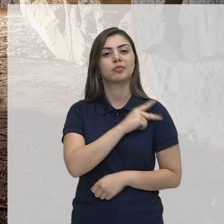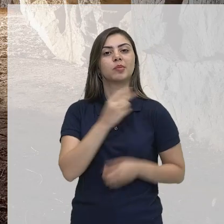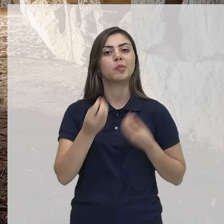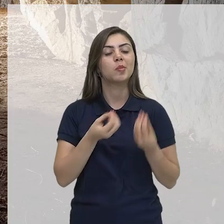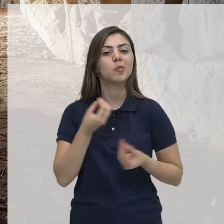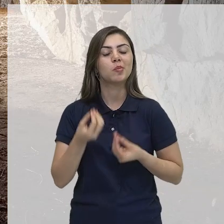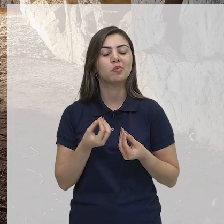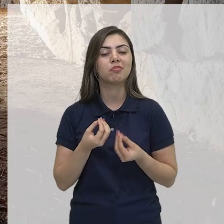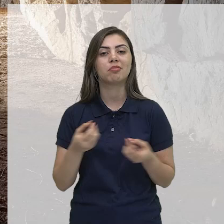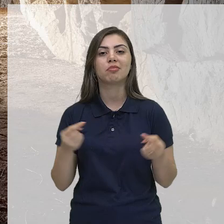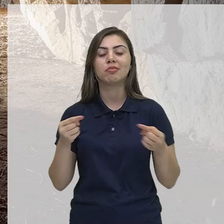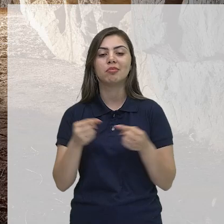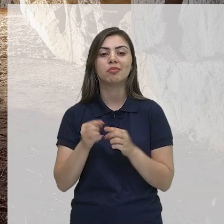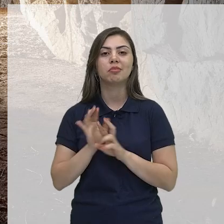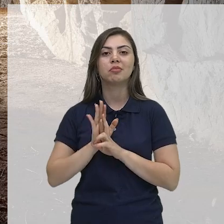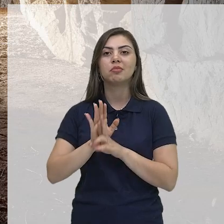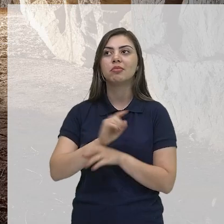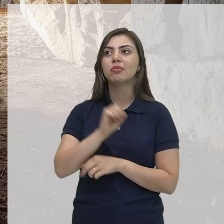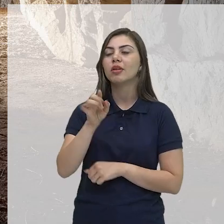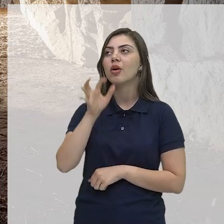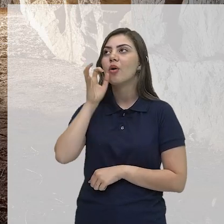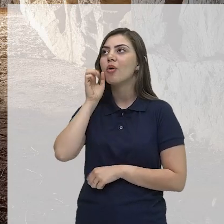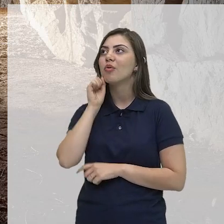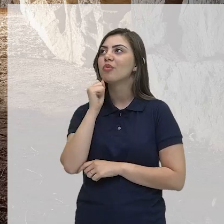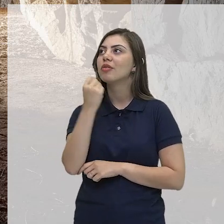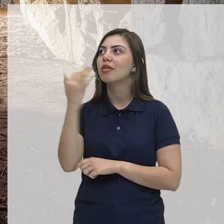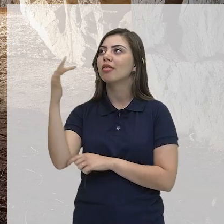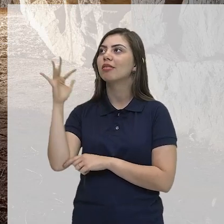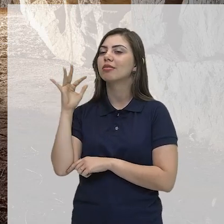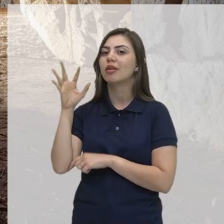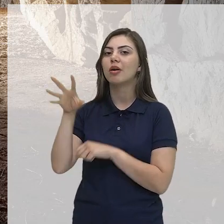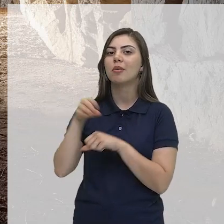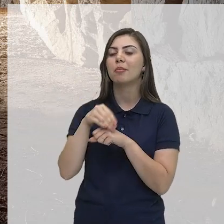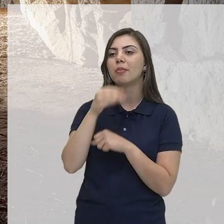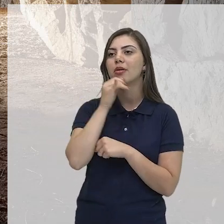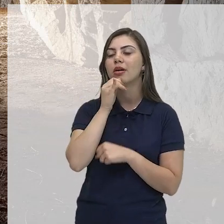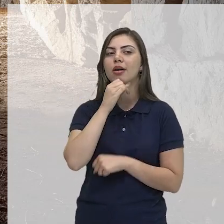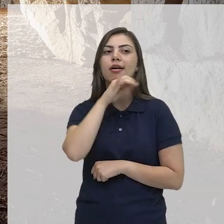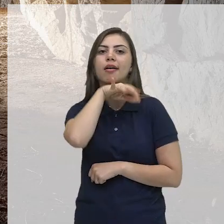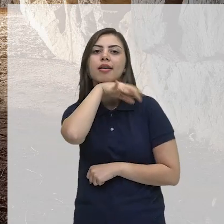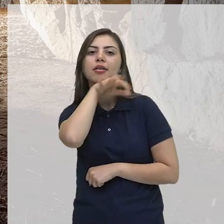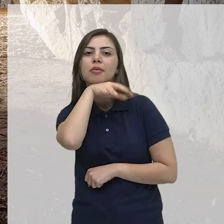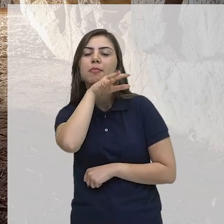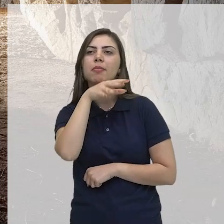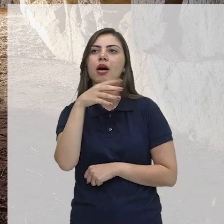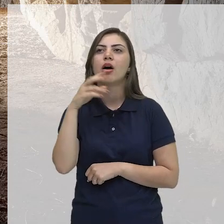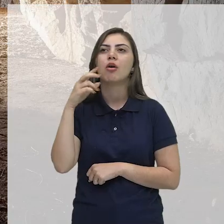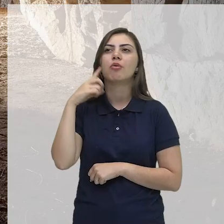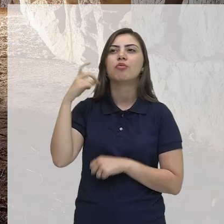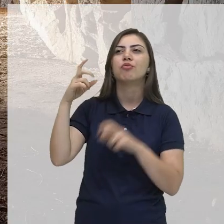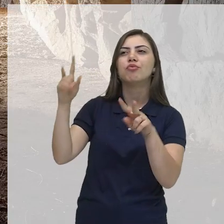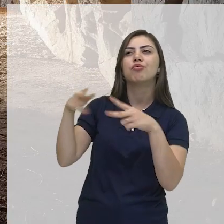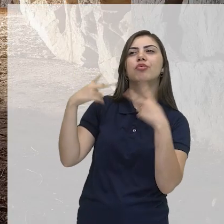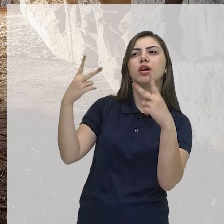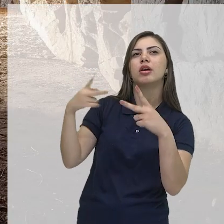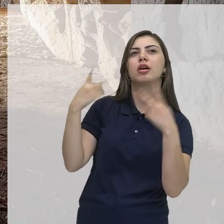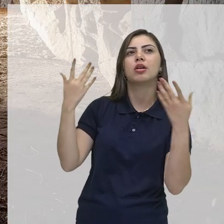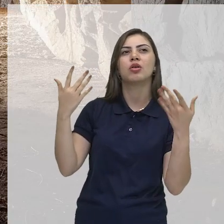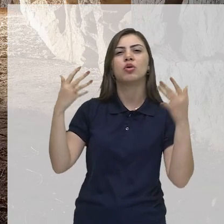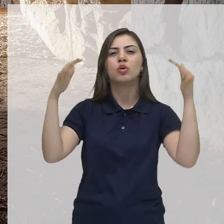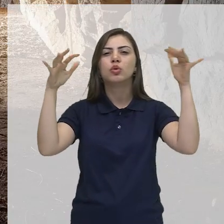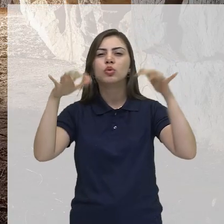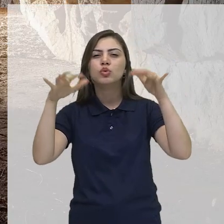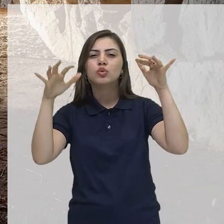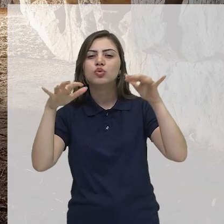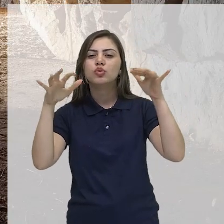eram representações dos sons que eles ouviam na natureza. Os sons dos animais, o barulho do vento, da chuva. Então,